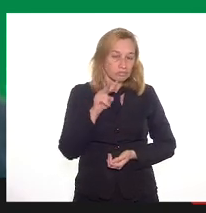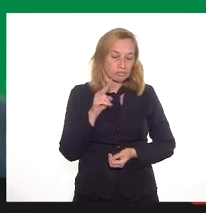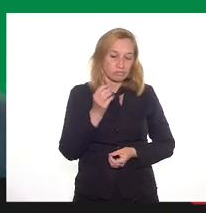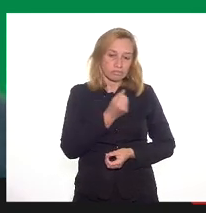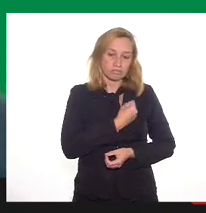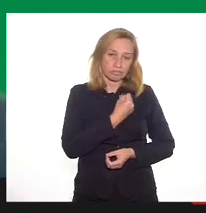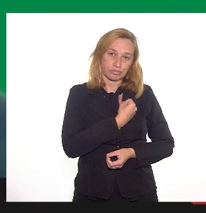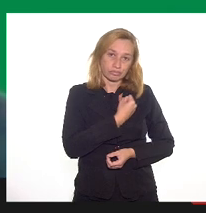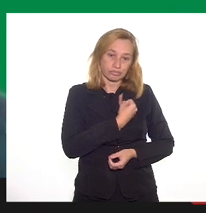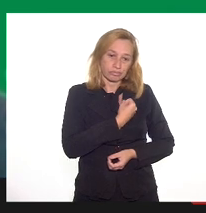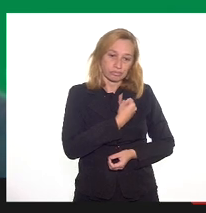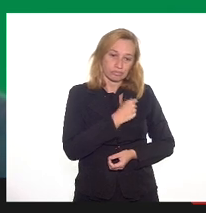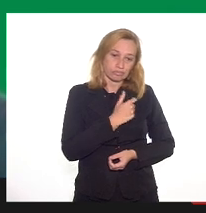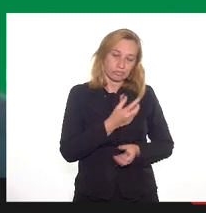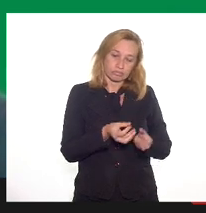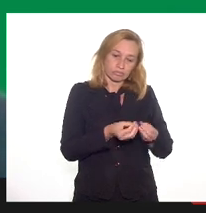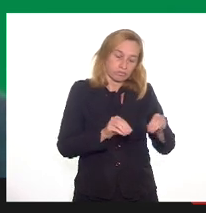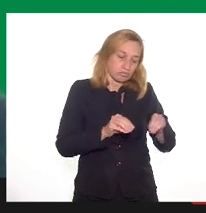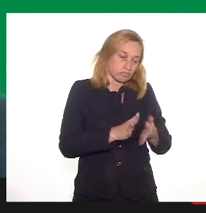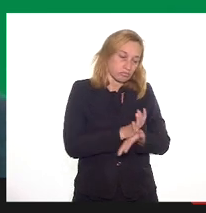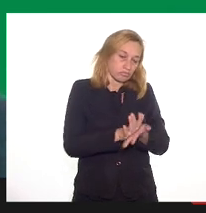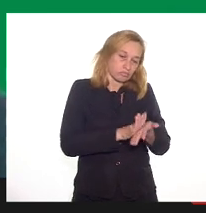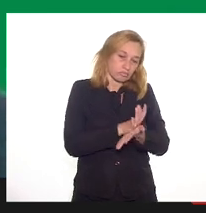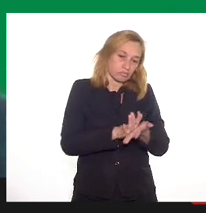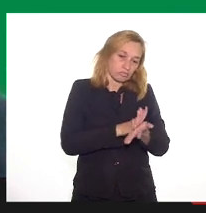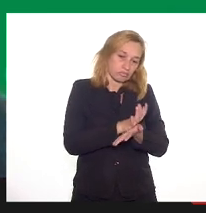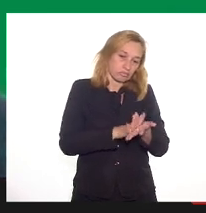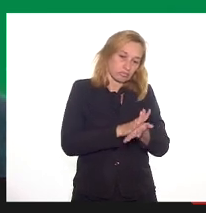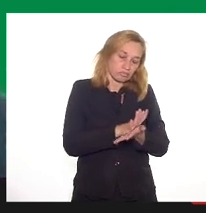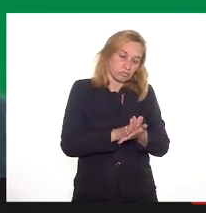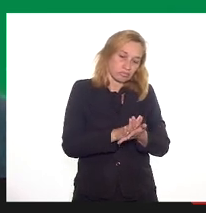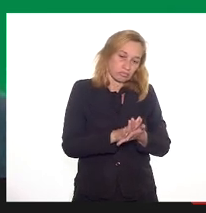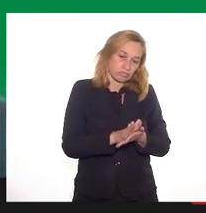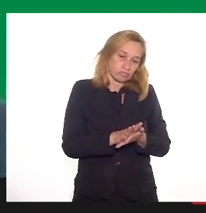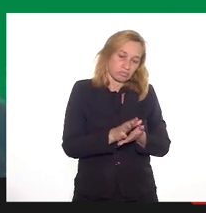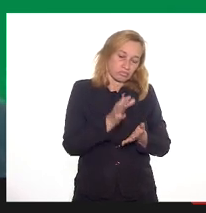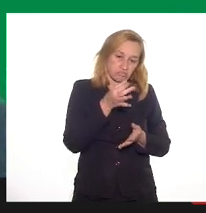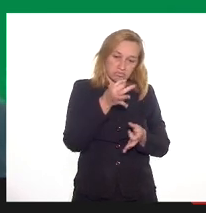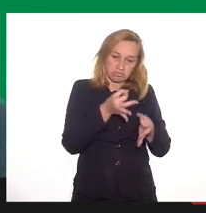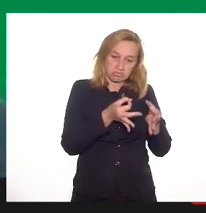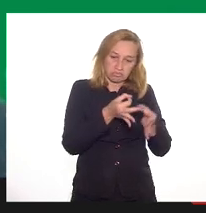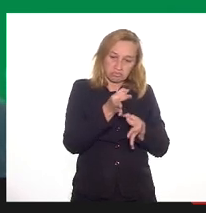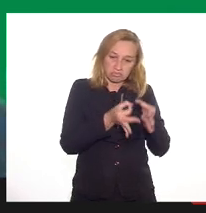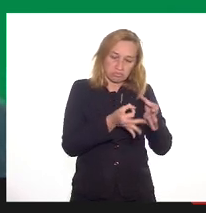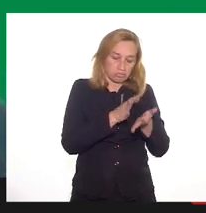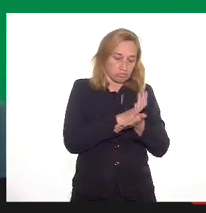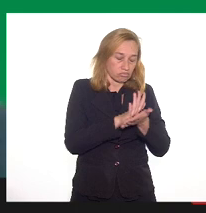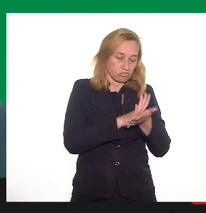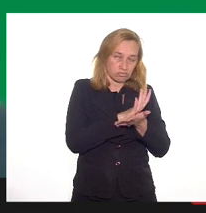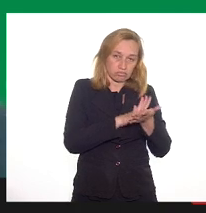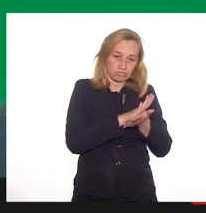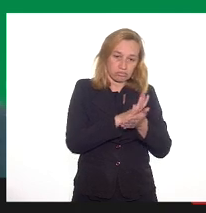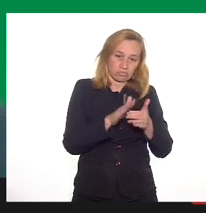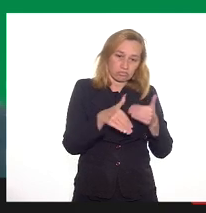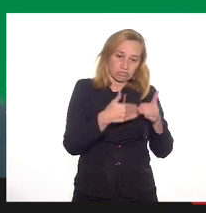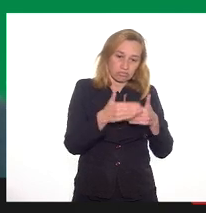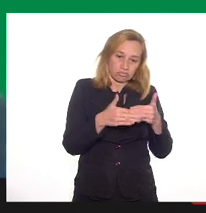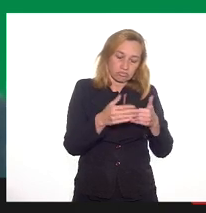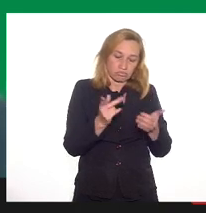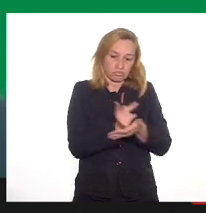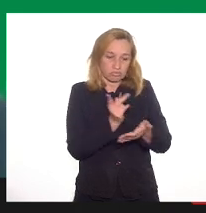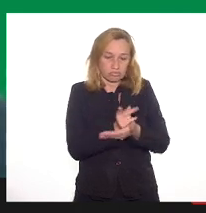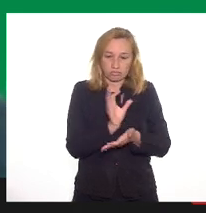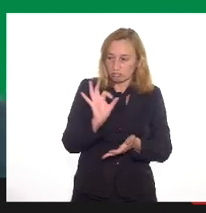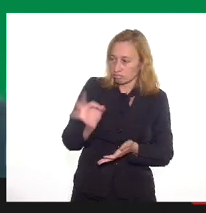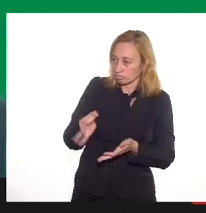né? Sem nenhum prejuízo sobre, sem nenhum pré-julgamento, né? do que é o certo ou o que é o errado,